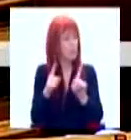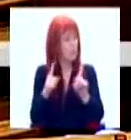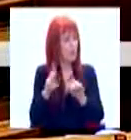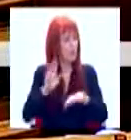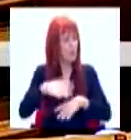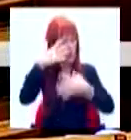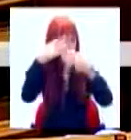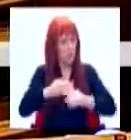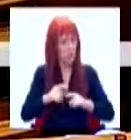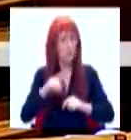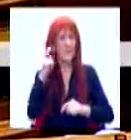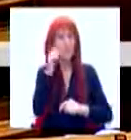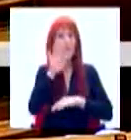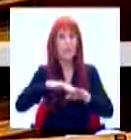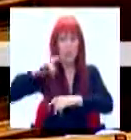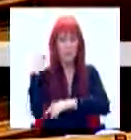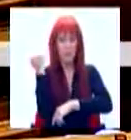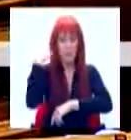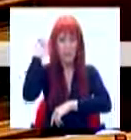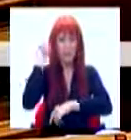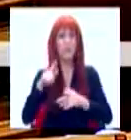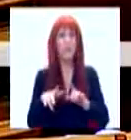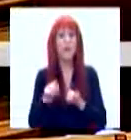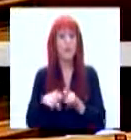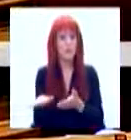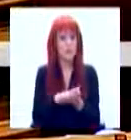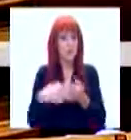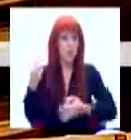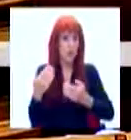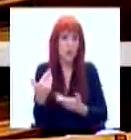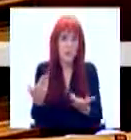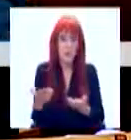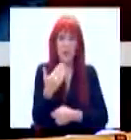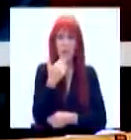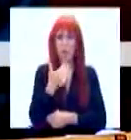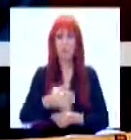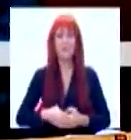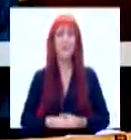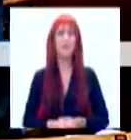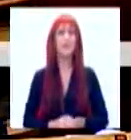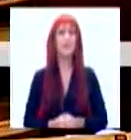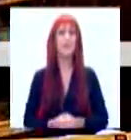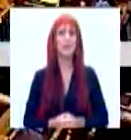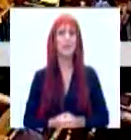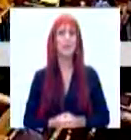pelos comportamentos dos infratores, o que também é uma questão da mais elementar justiça. Muito obrigado. Obrigada.